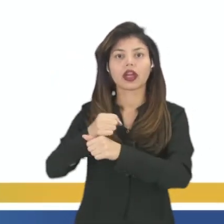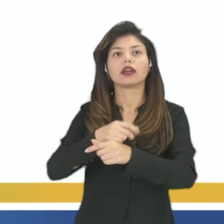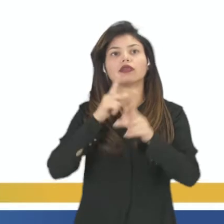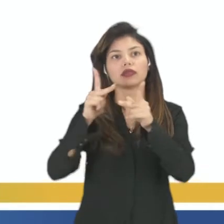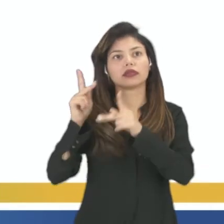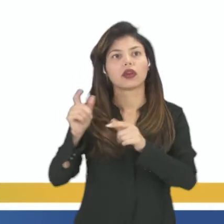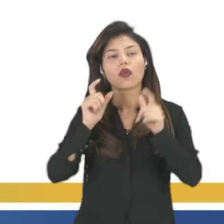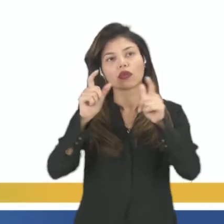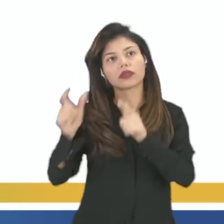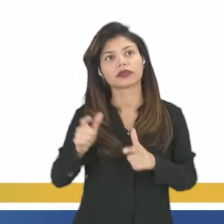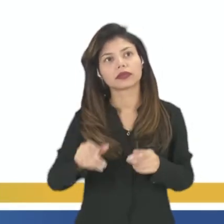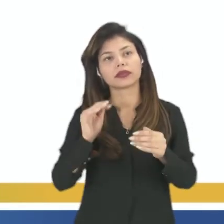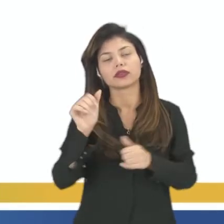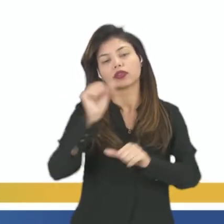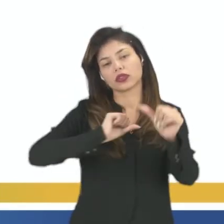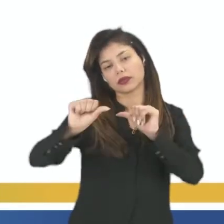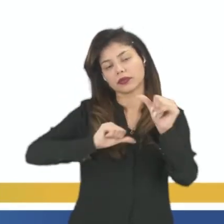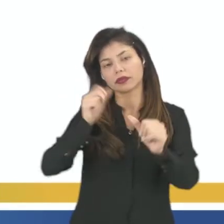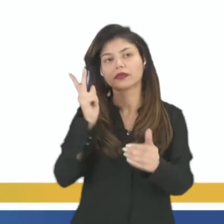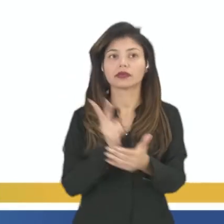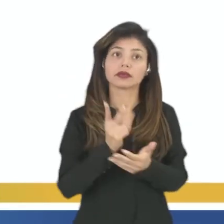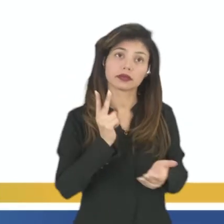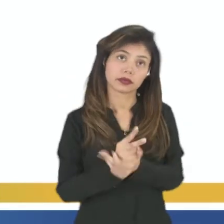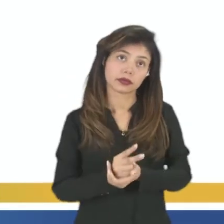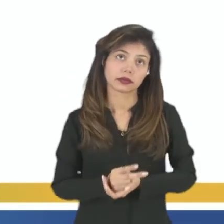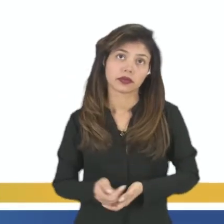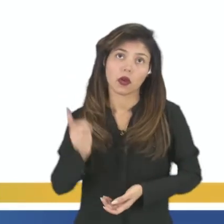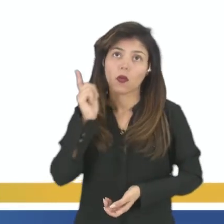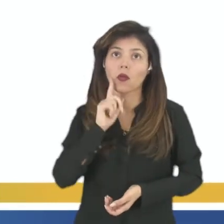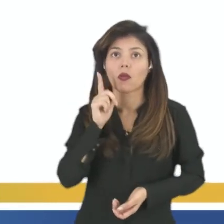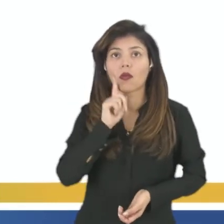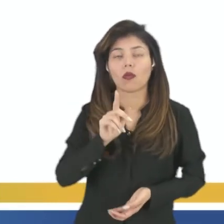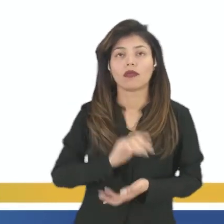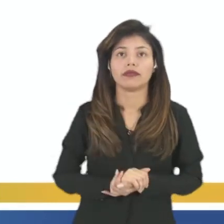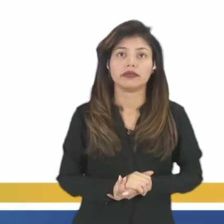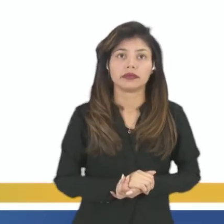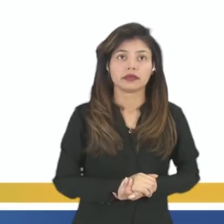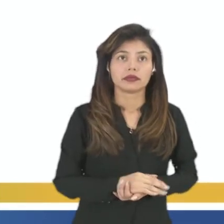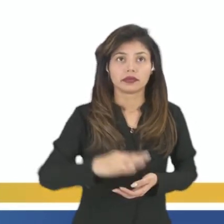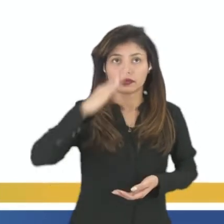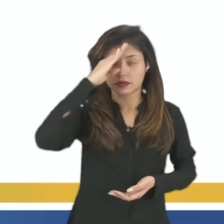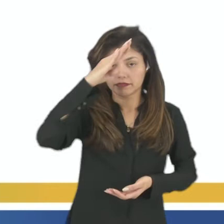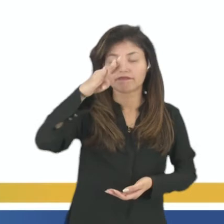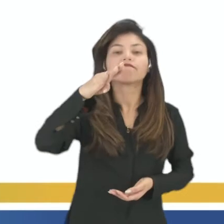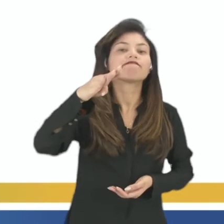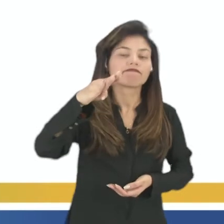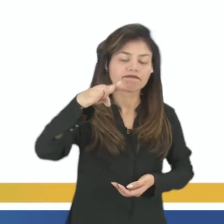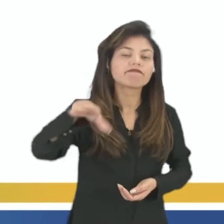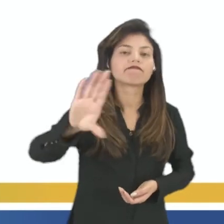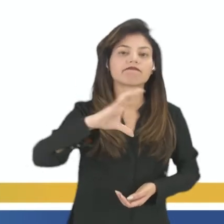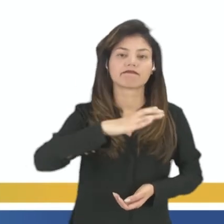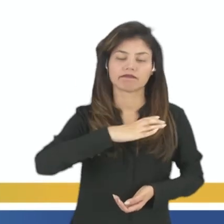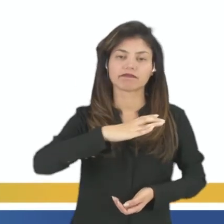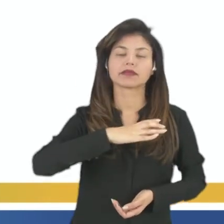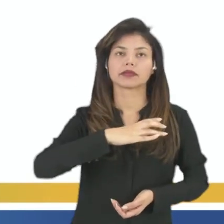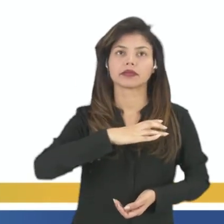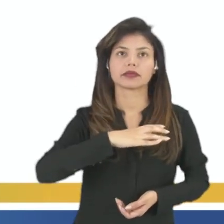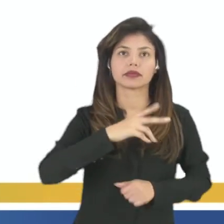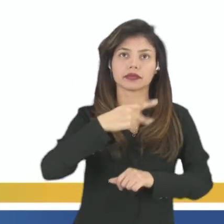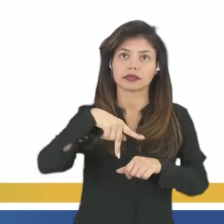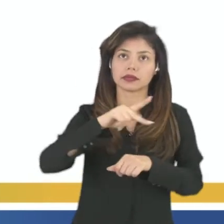posições, primeiro, segundo, terceiro, quarto. Então nós vemos que os Estados Unidos, né, lidera como ranking, como a cidade,